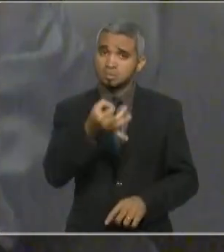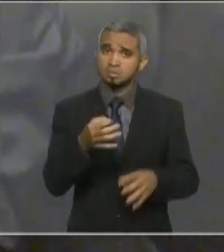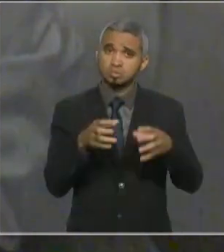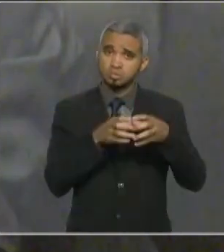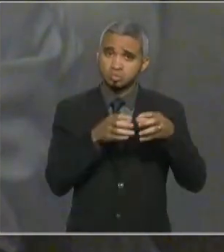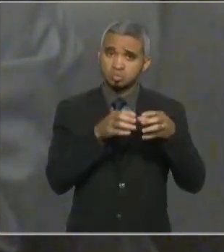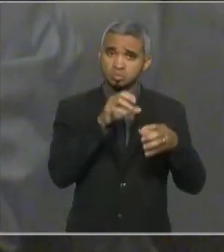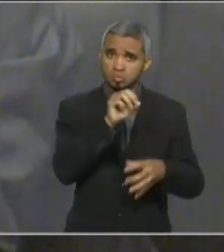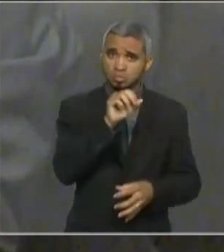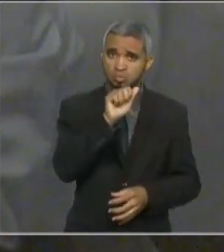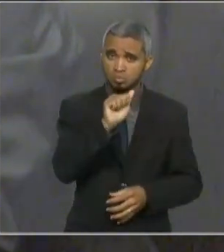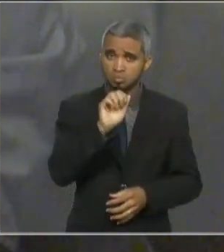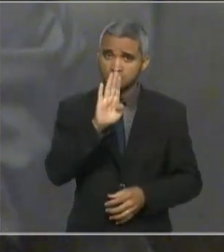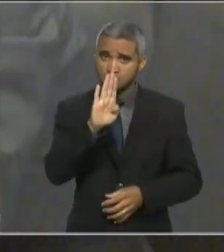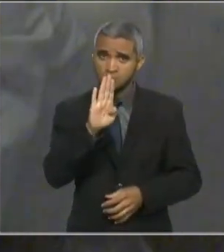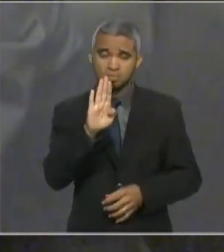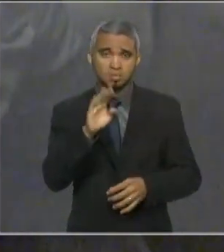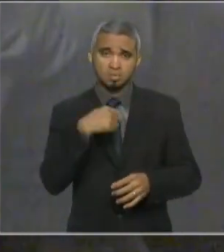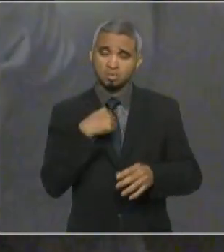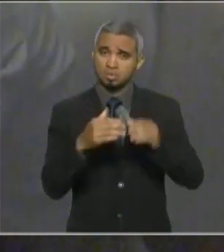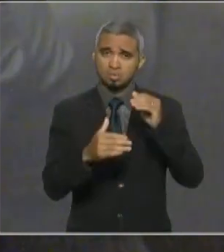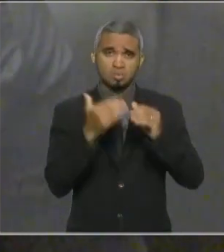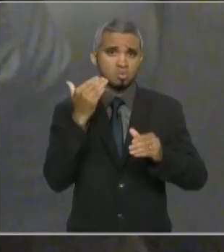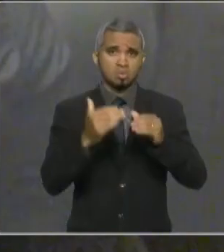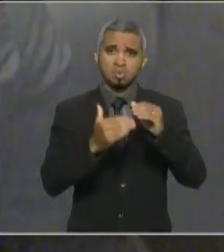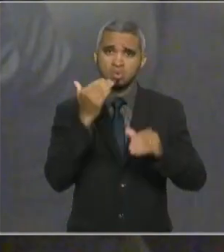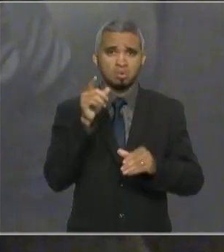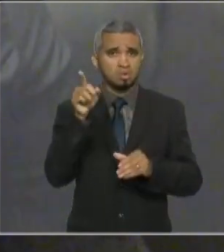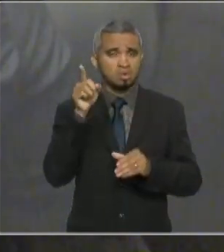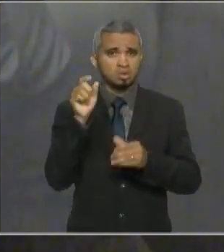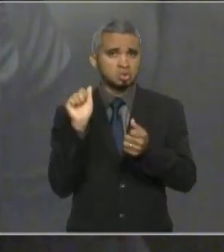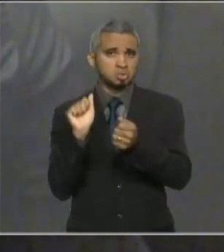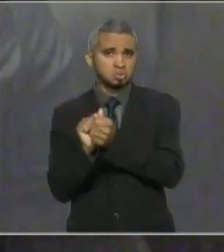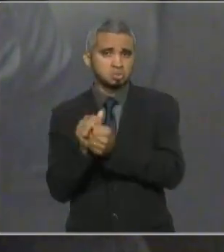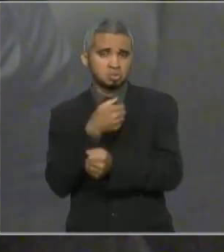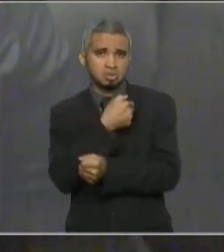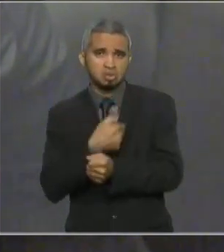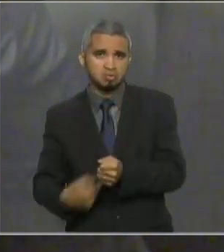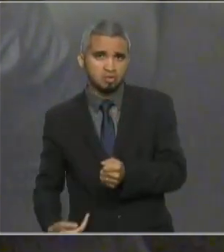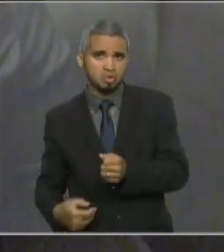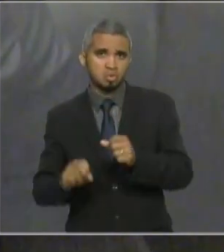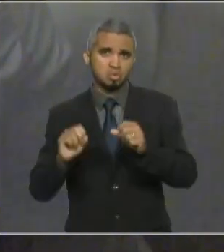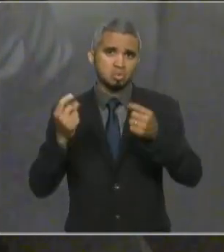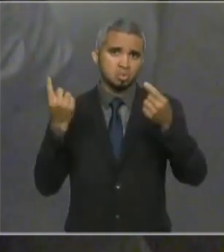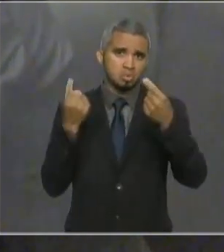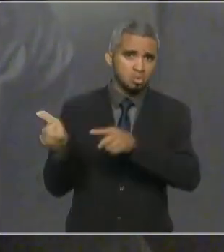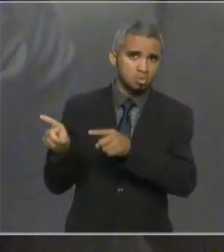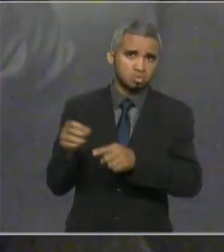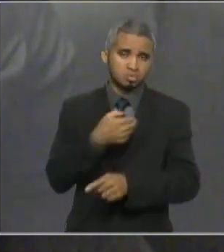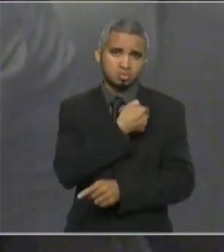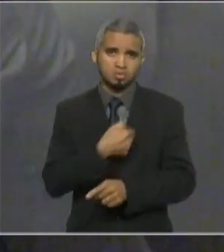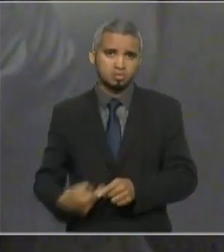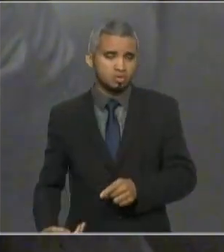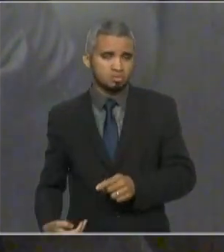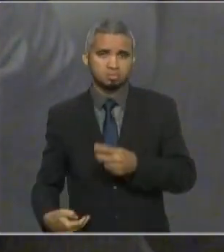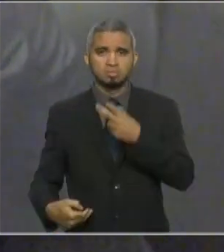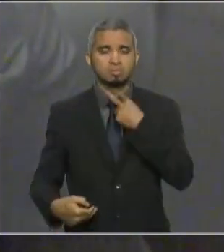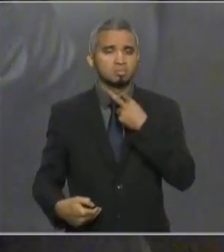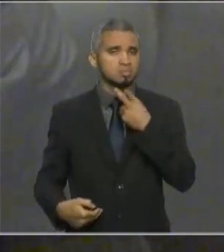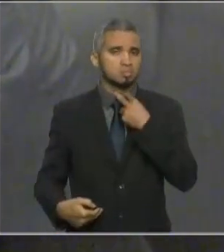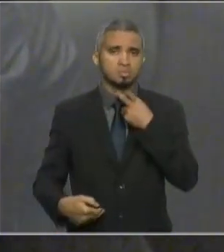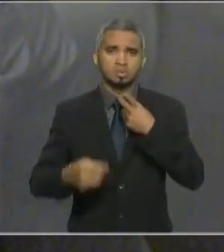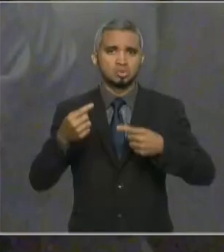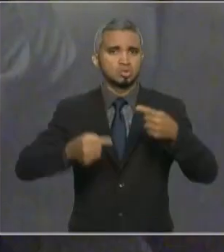é prudente. A OAB tem sua função importante na sociedade e não deve entrar nessas querelas políticas,